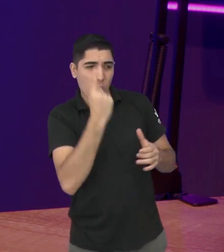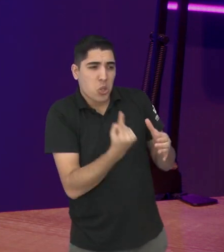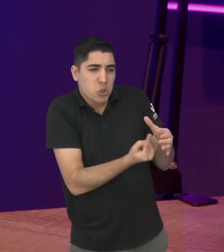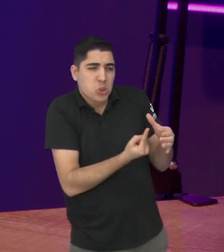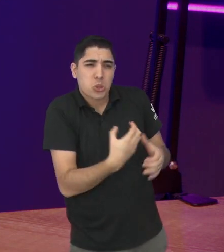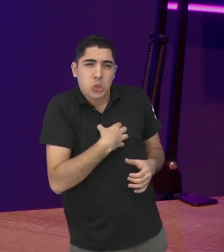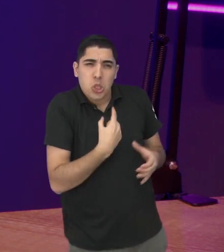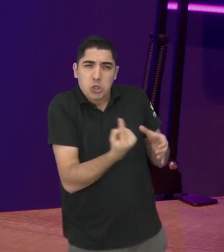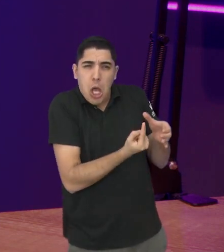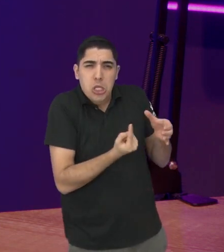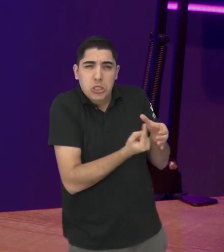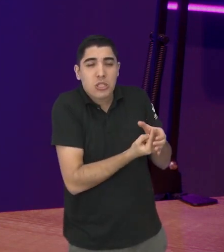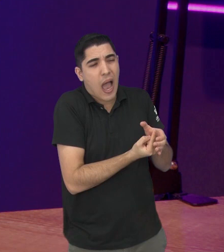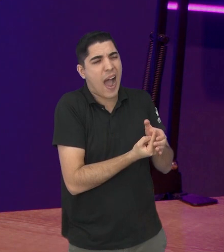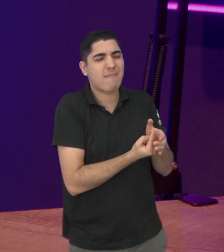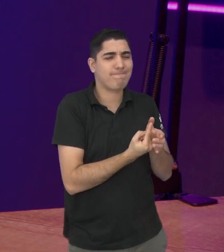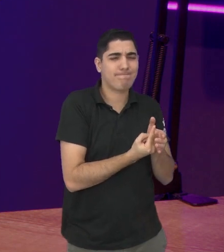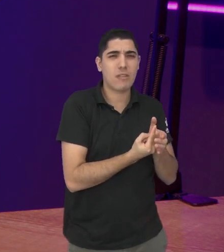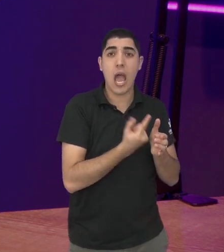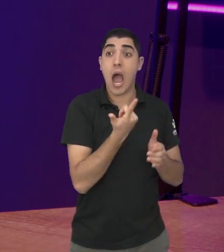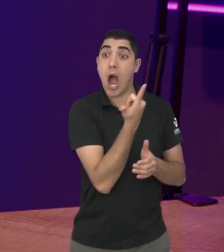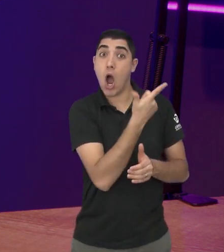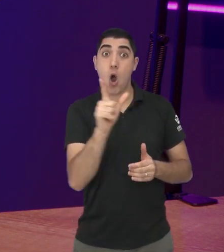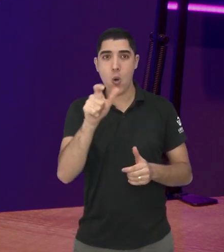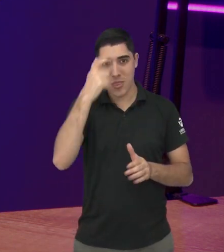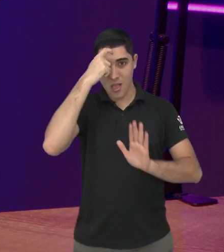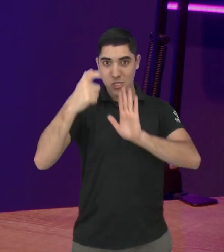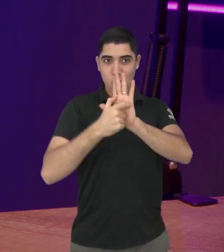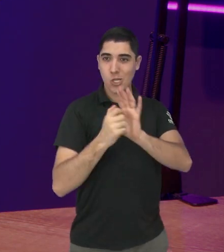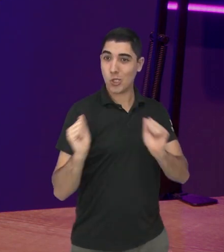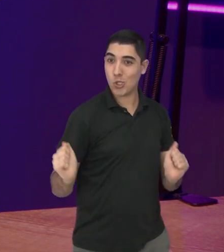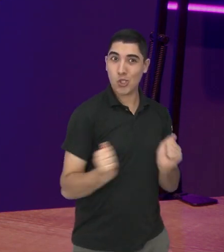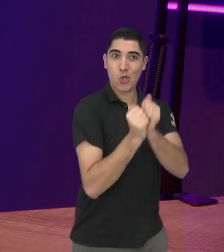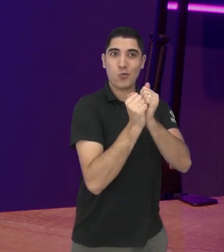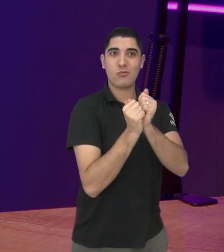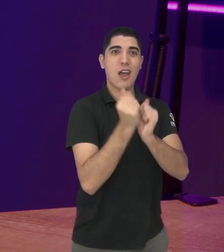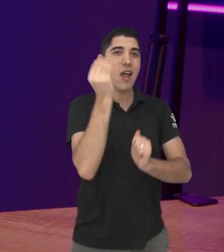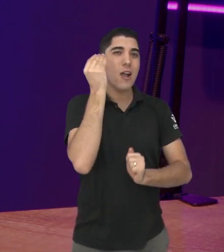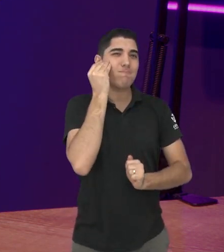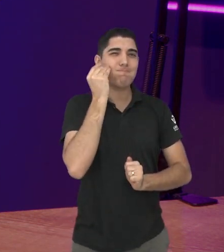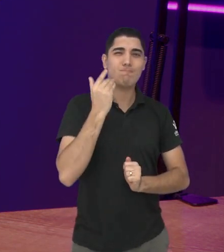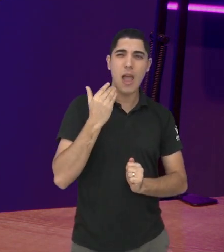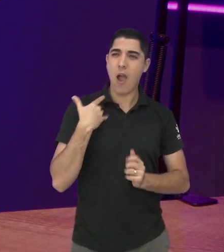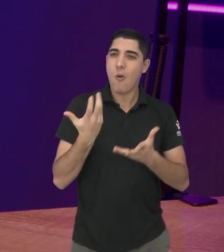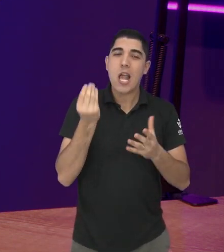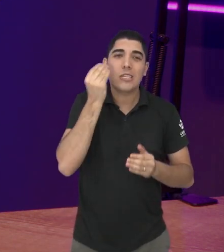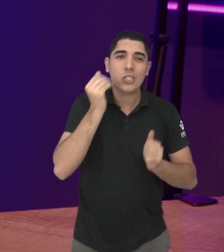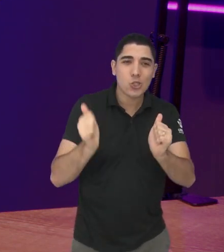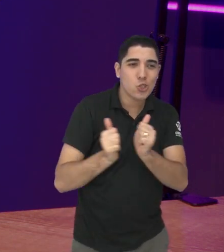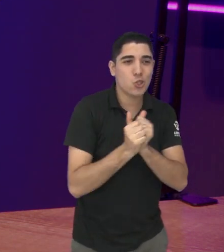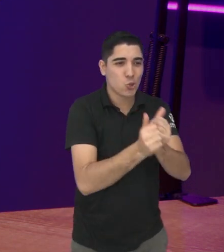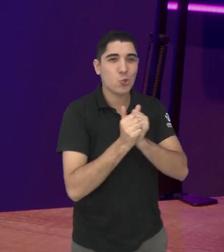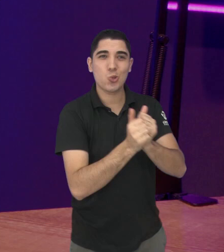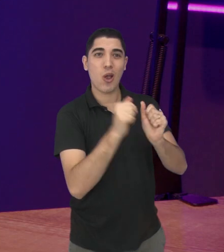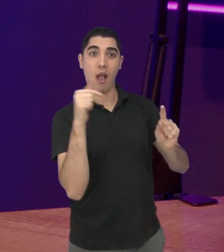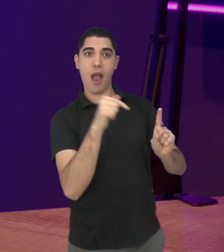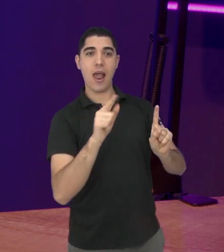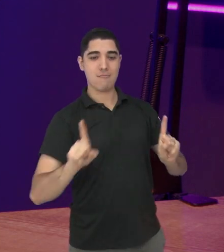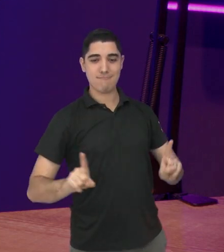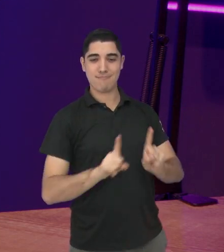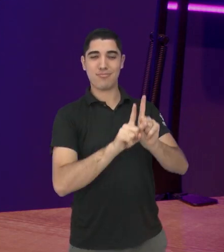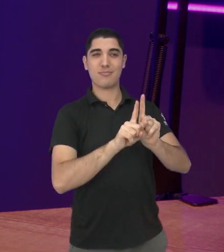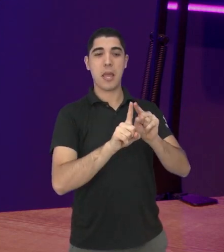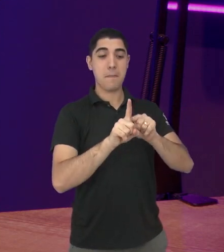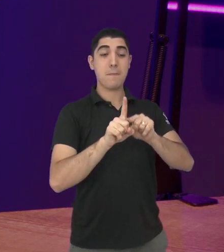a inteligência artificial. Então, ter uma companhia, ter alguém que vai ser exatamente aquilo que você quer, alguém que vai te